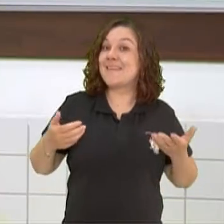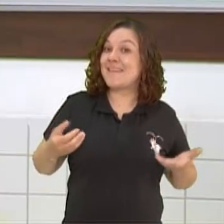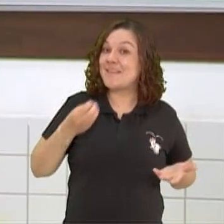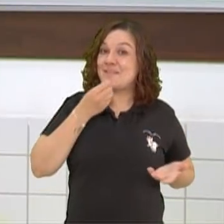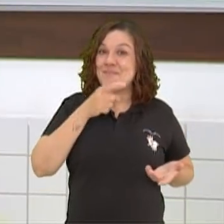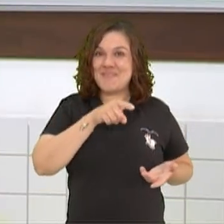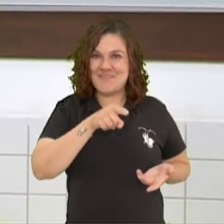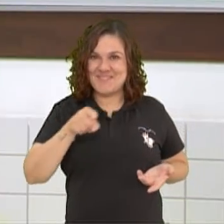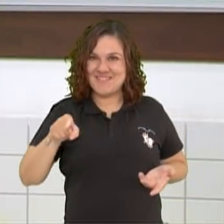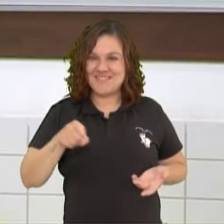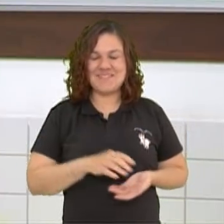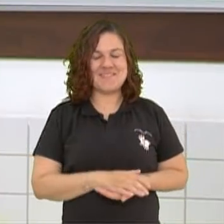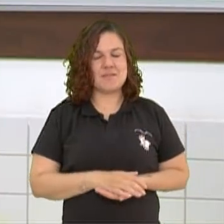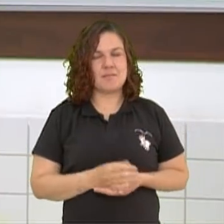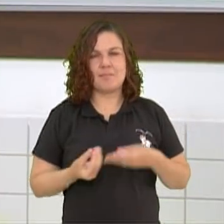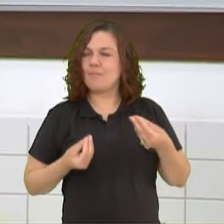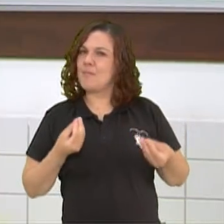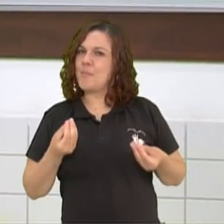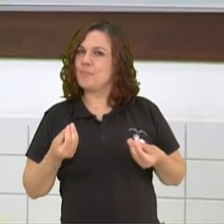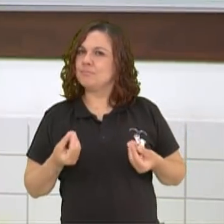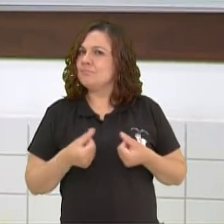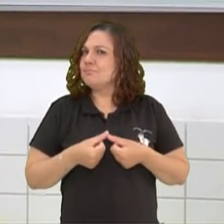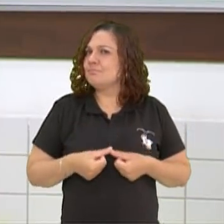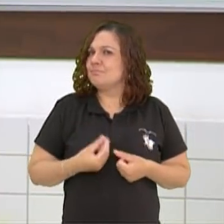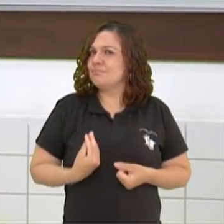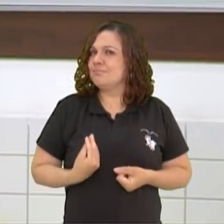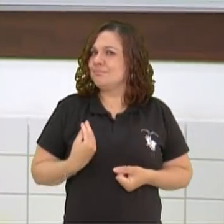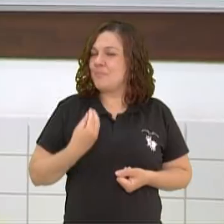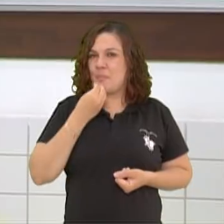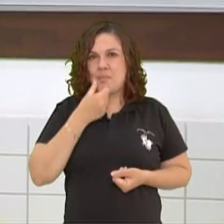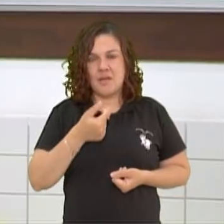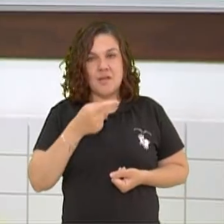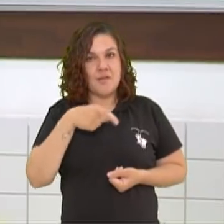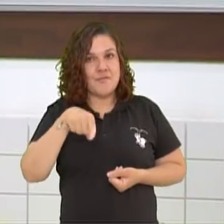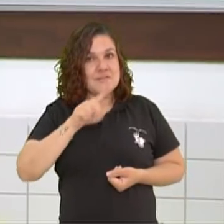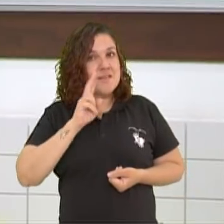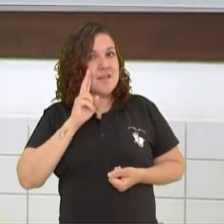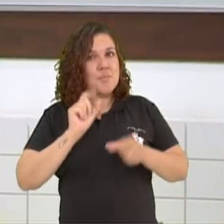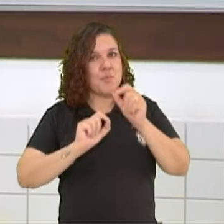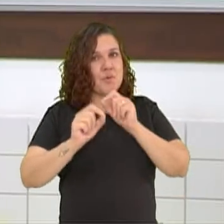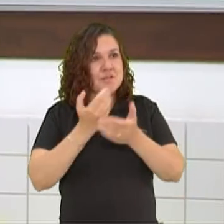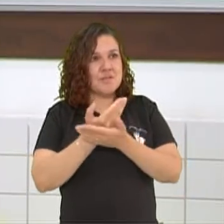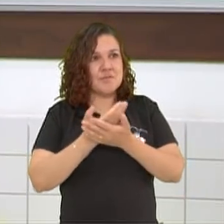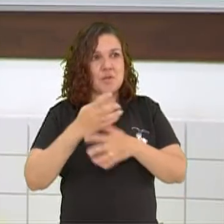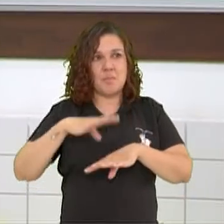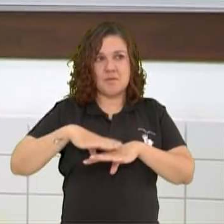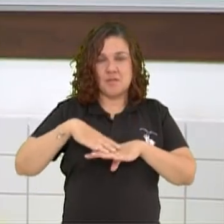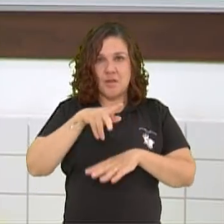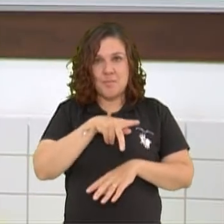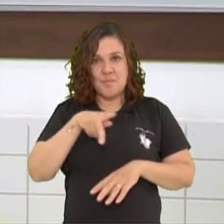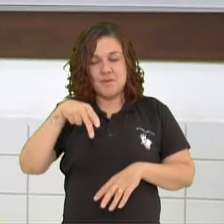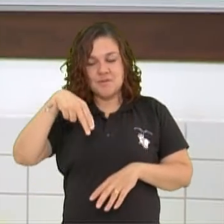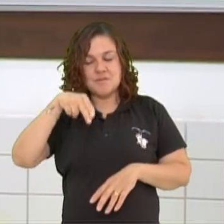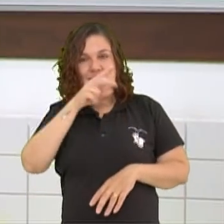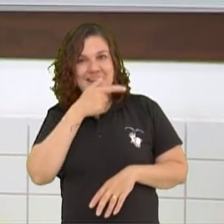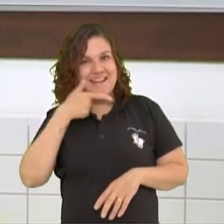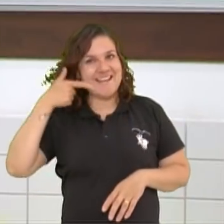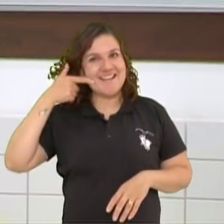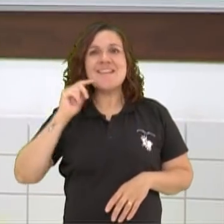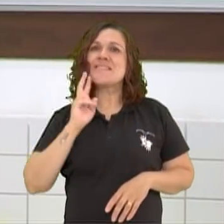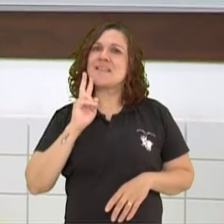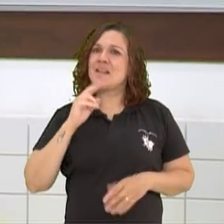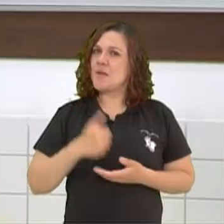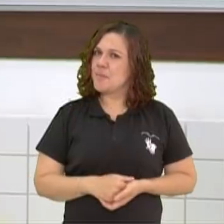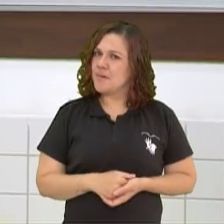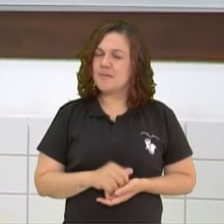aí, pessoal, tudo bem? Como é que vocês estão? Vocês lembram o que a gente estava estudando em matemática aqui com a professora Neumar? Lembra?